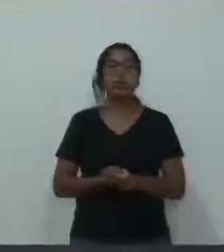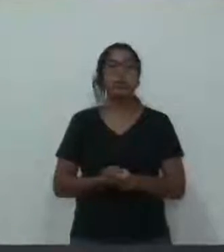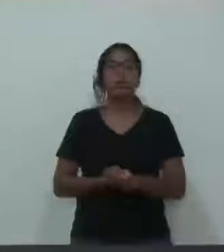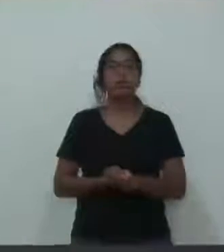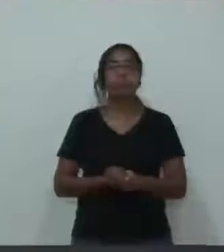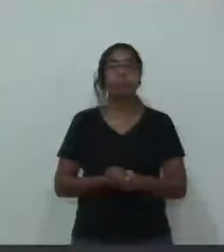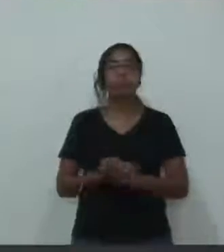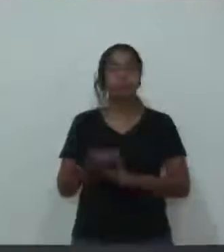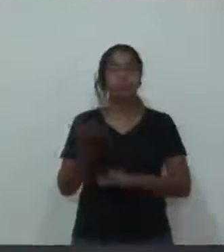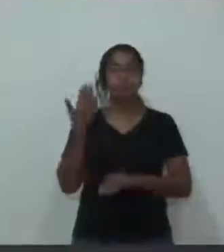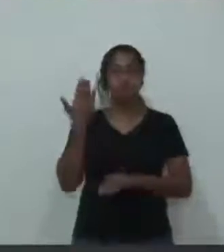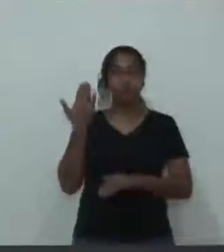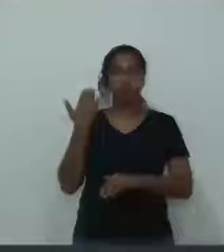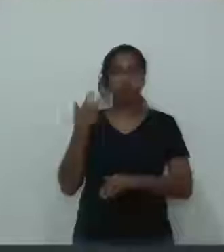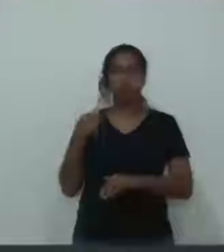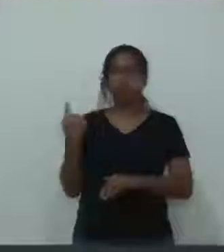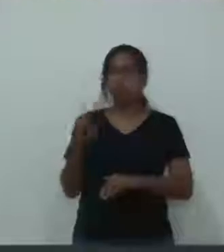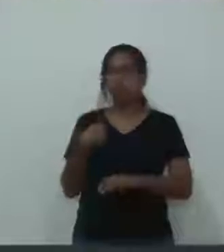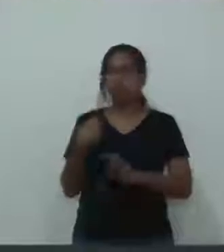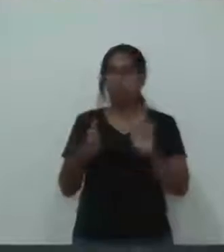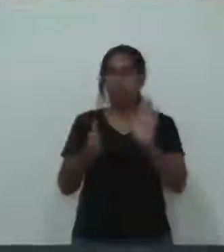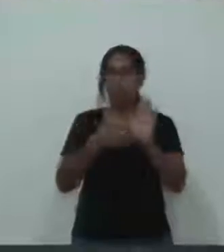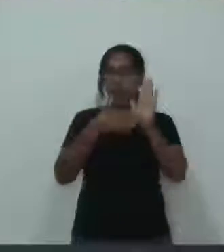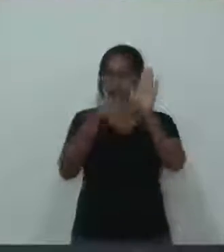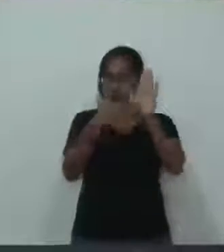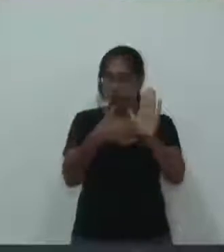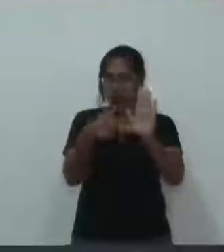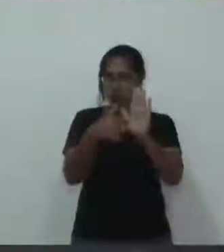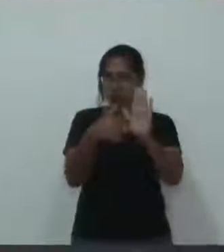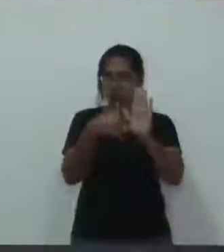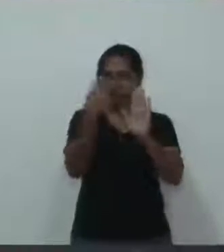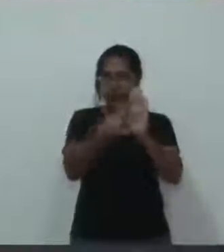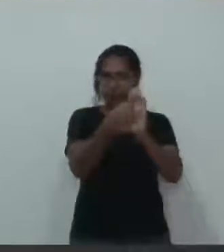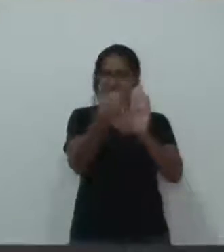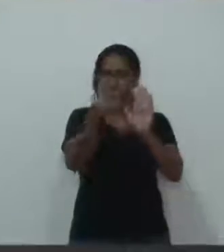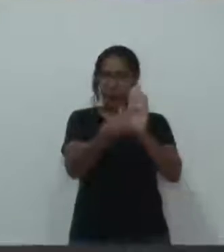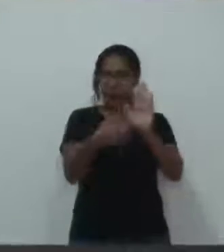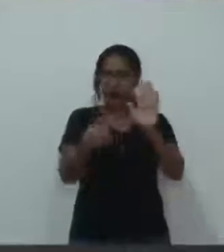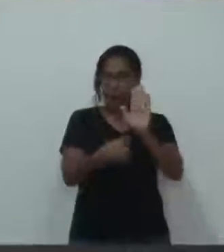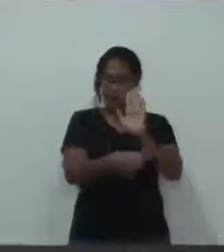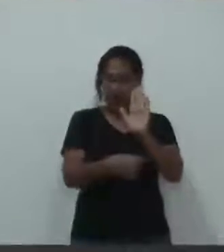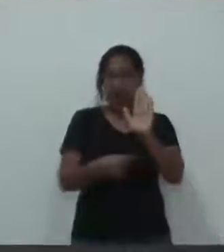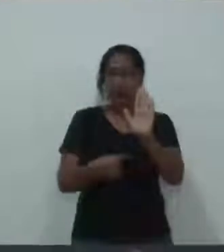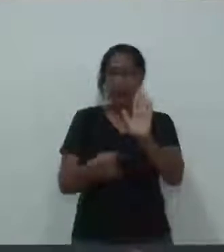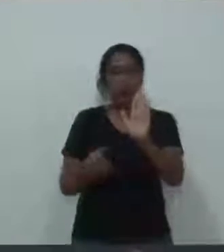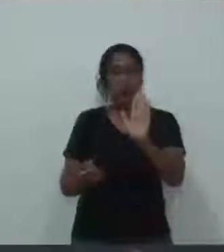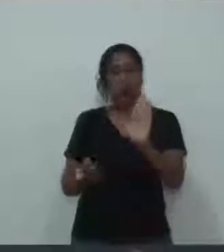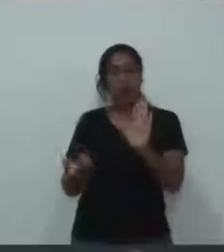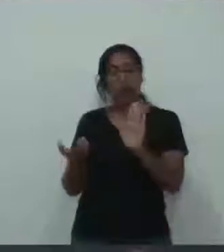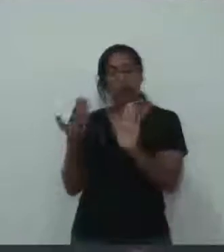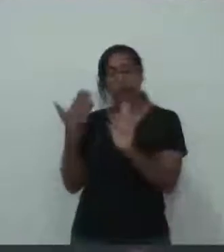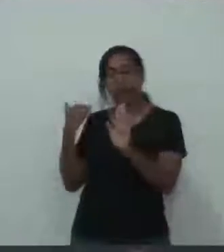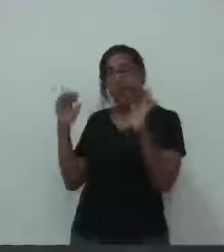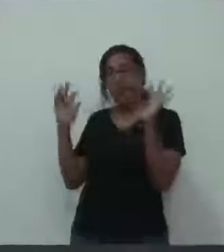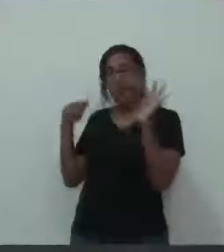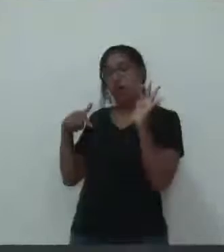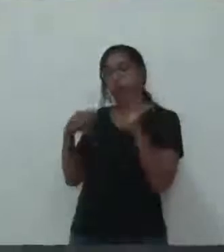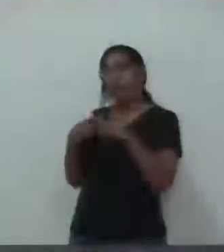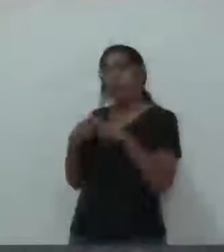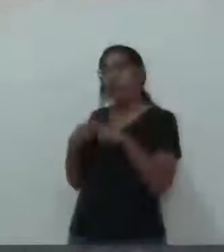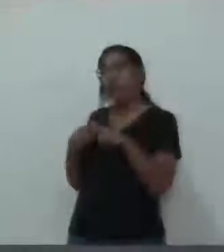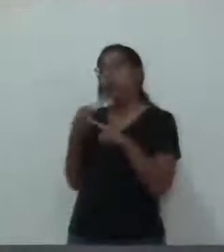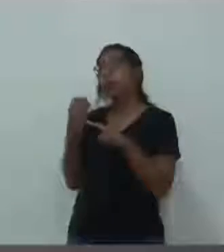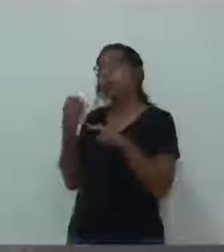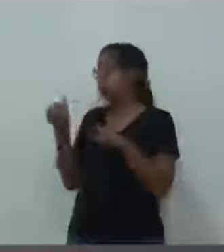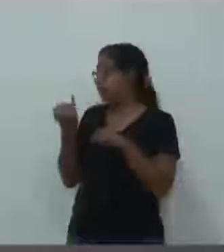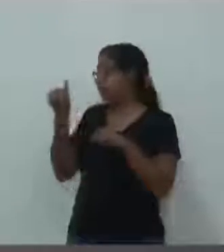Quando a gente fez a proposta da supressiva, e os argumentos são importantes dos que me antecederam, mas tem um argumento a mais que a